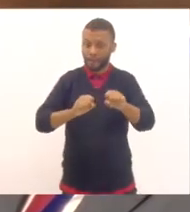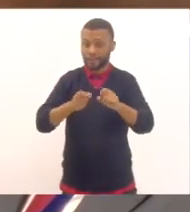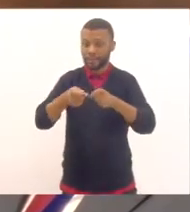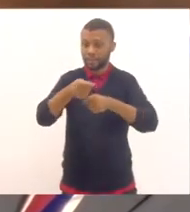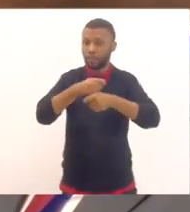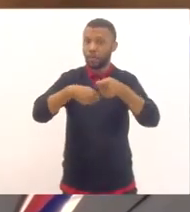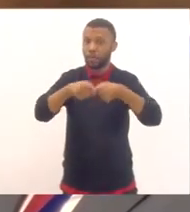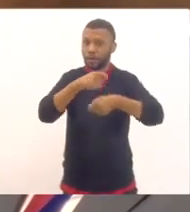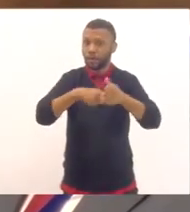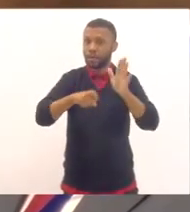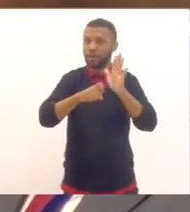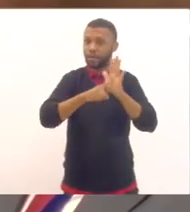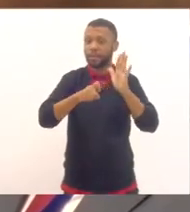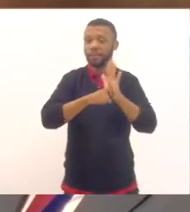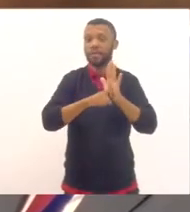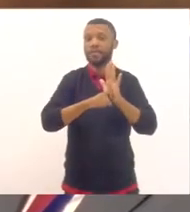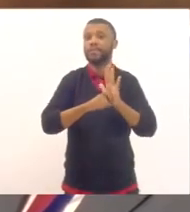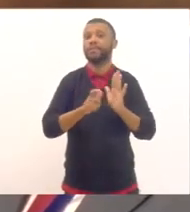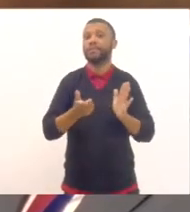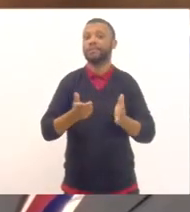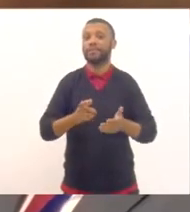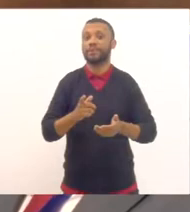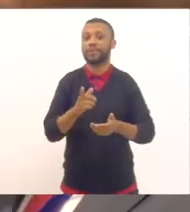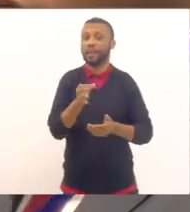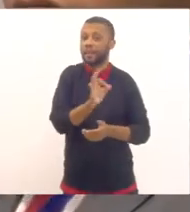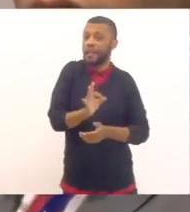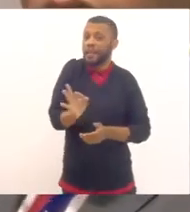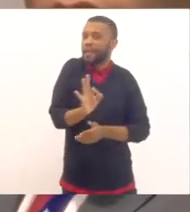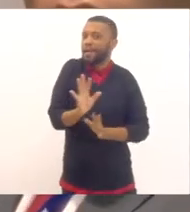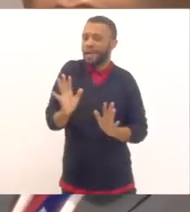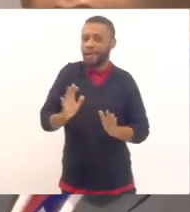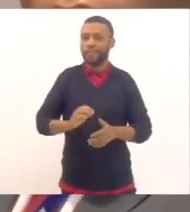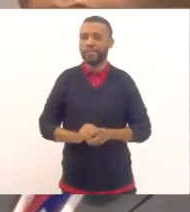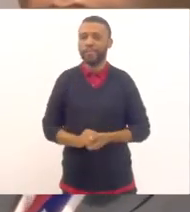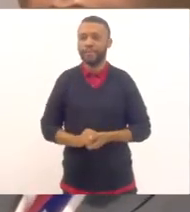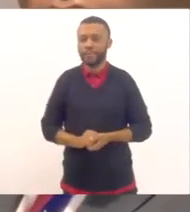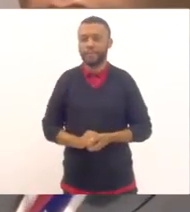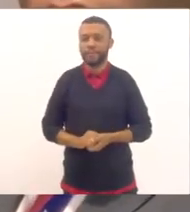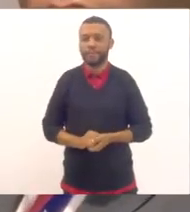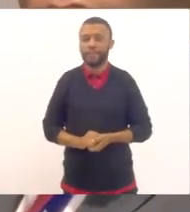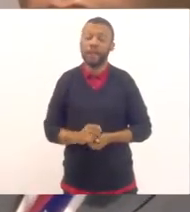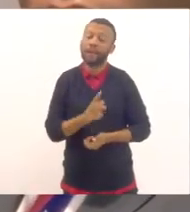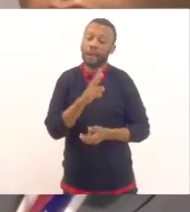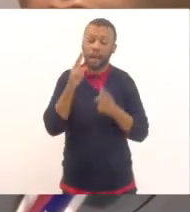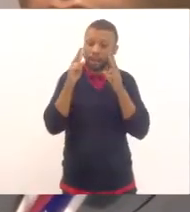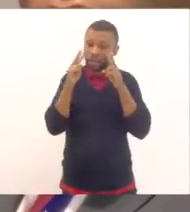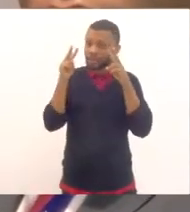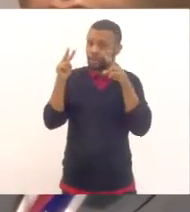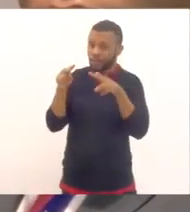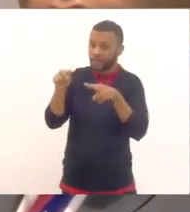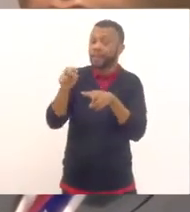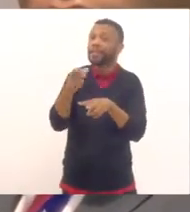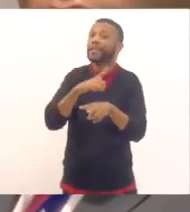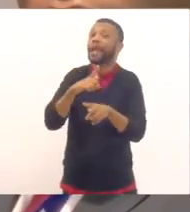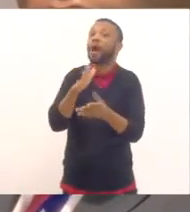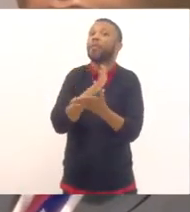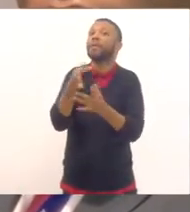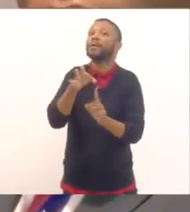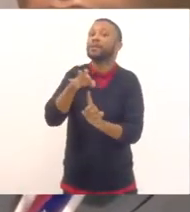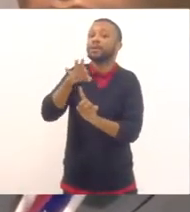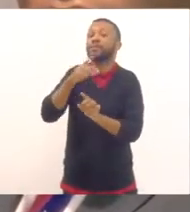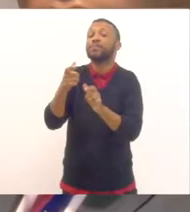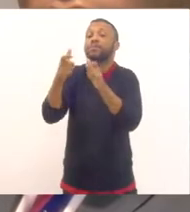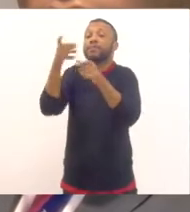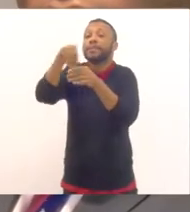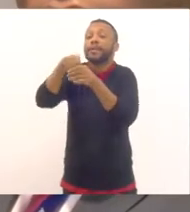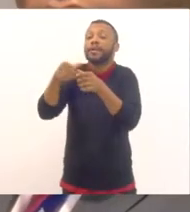encontramos nenhuma tomadas pelo tráfico nós encontramos nenhuma mas há de se considerar que só estava a existem Estações ali que estão dentro